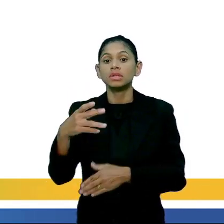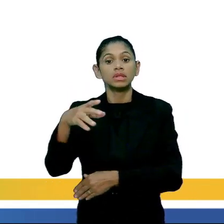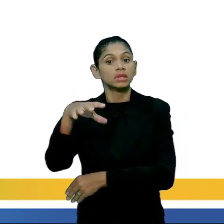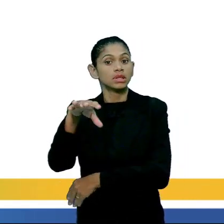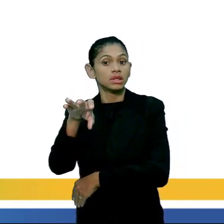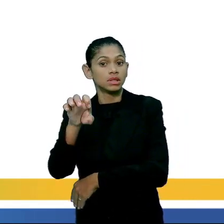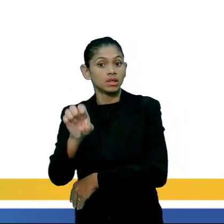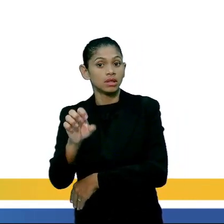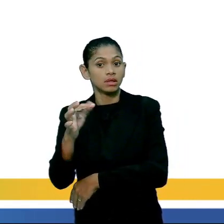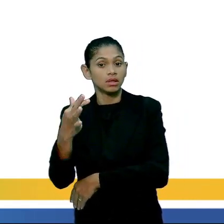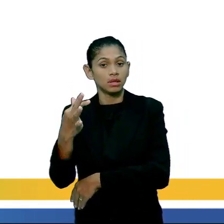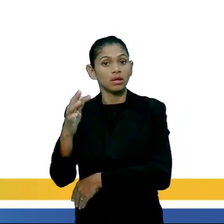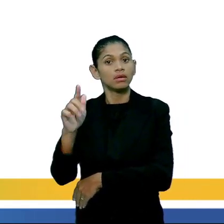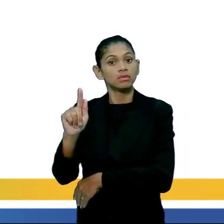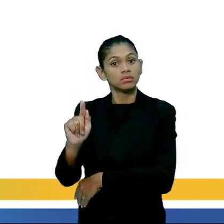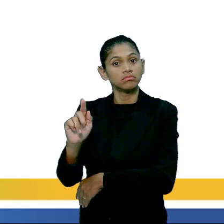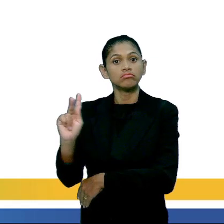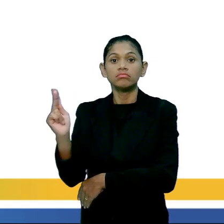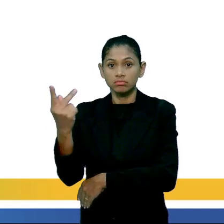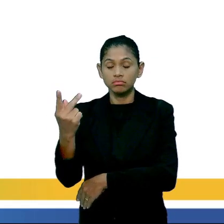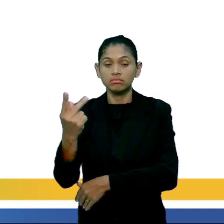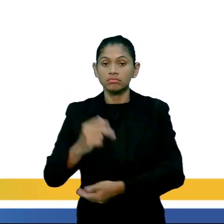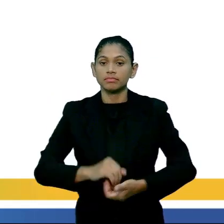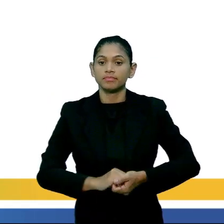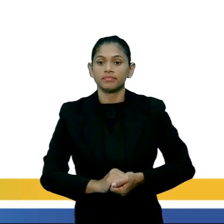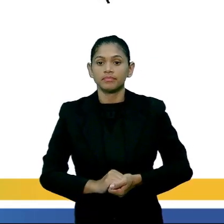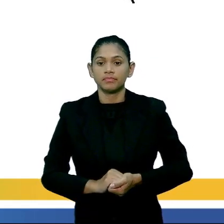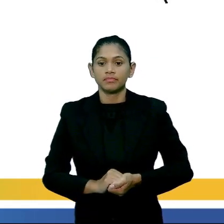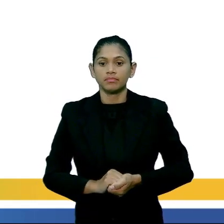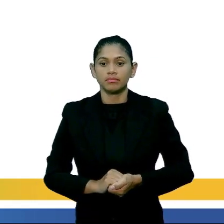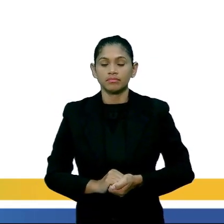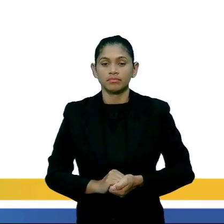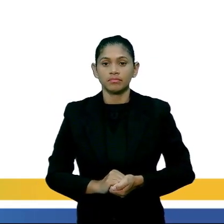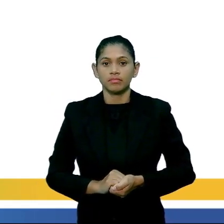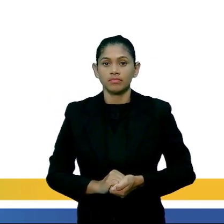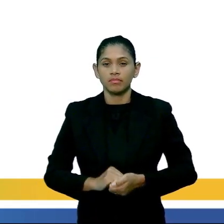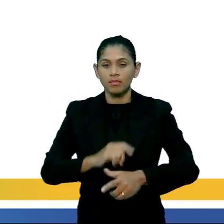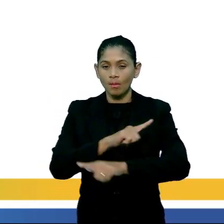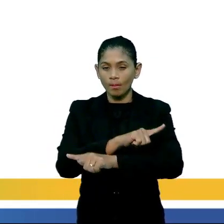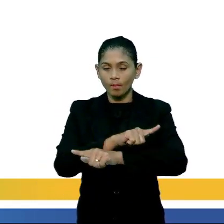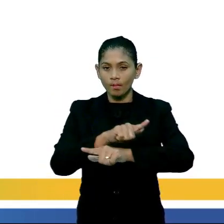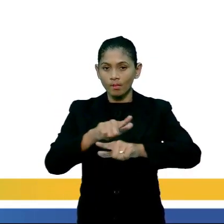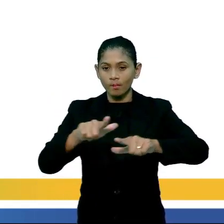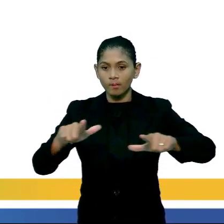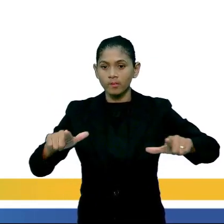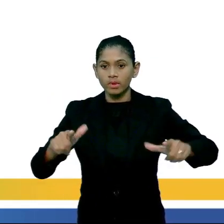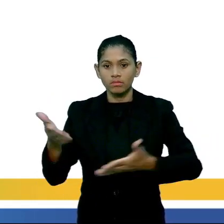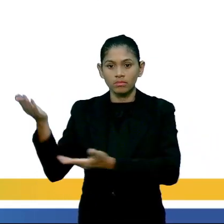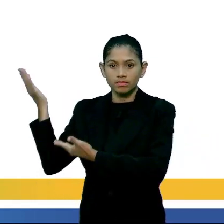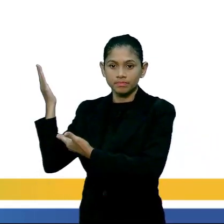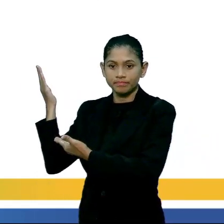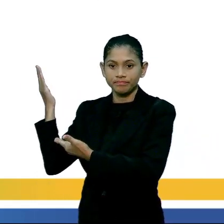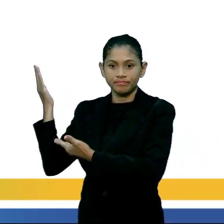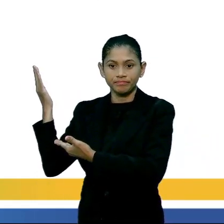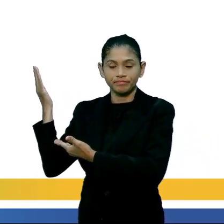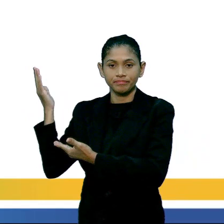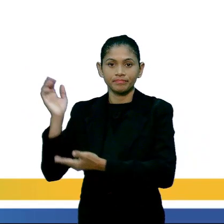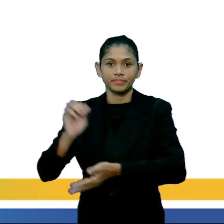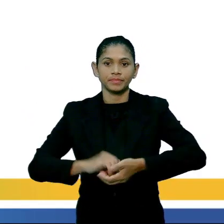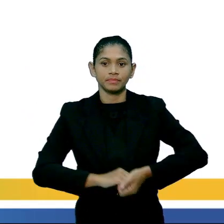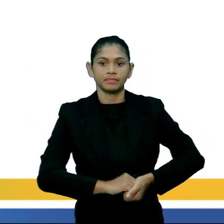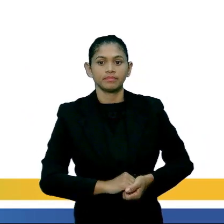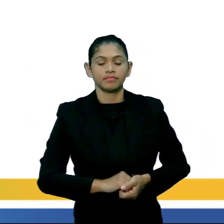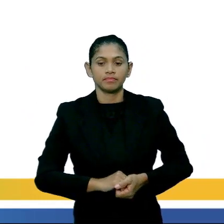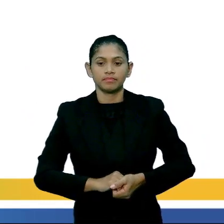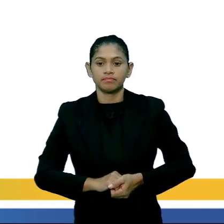inferior que nós temos aqui. Planificando, fica nesse formato que você pode ver.